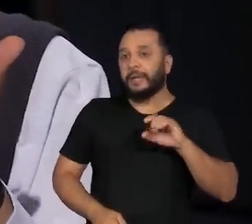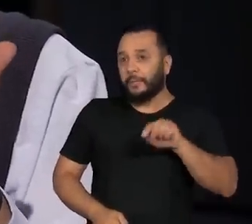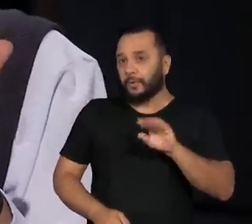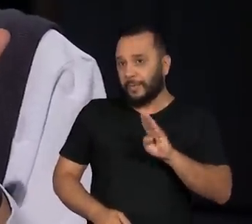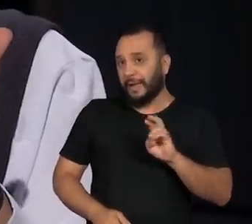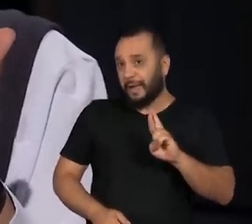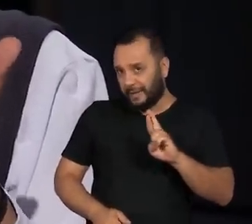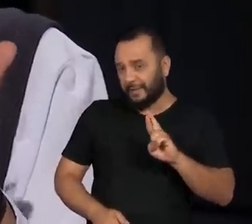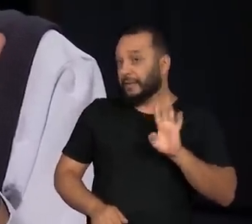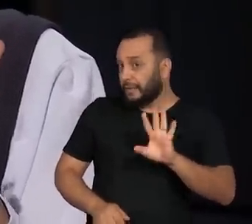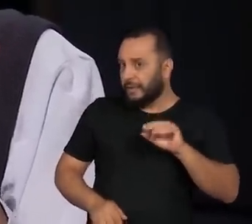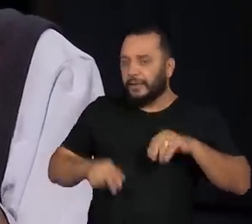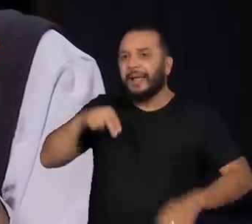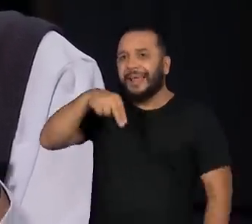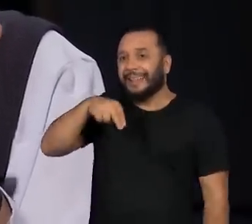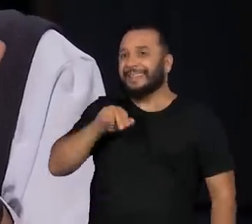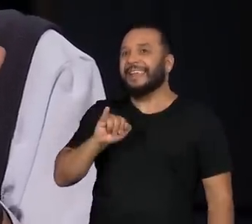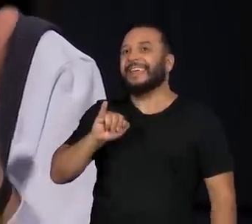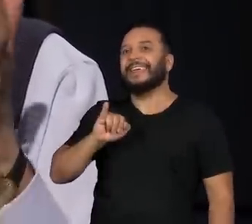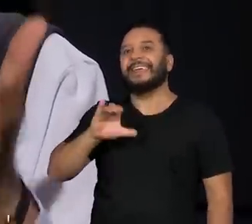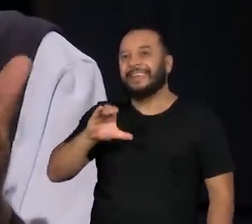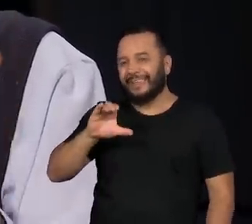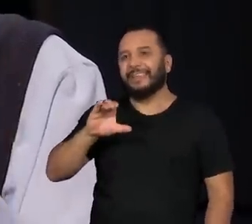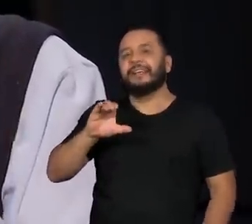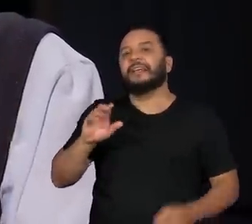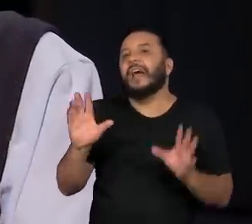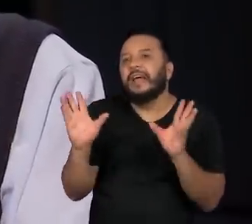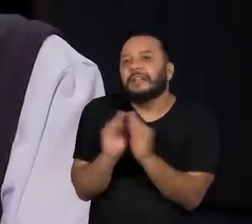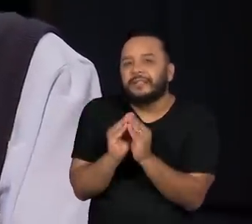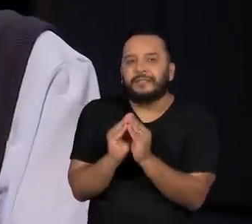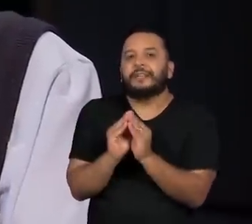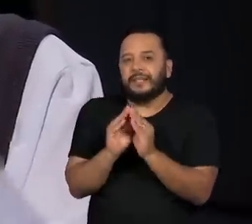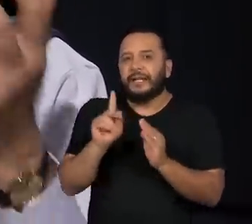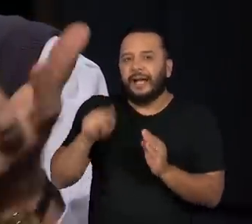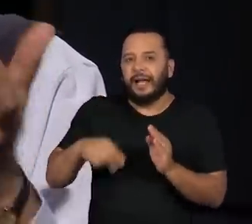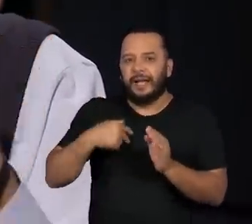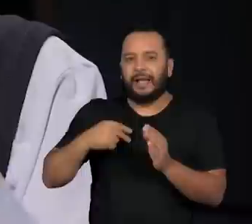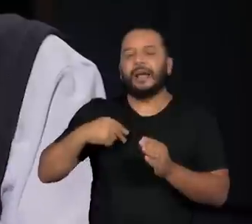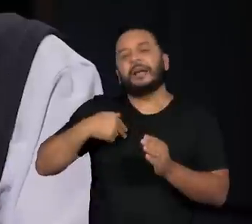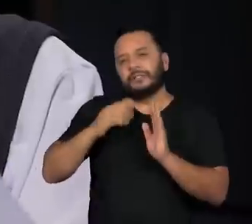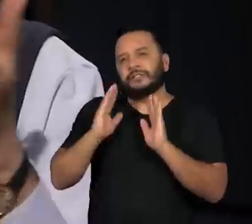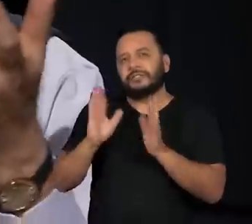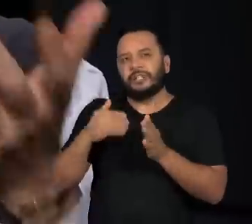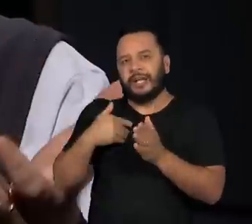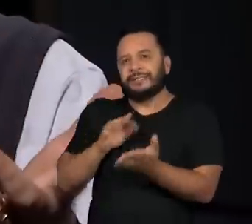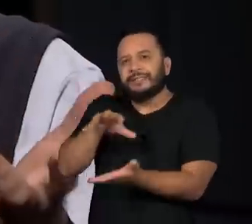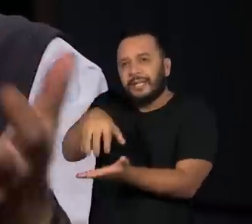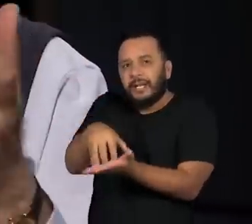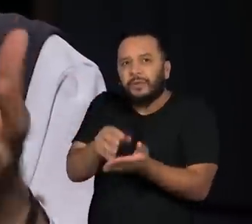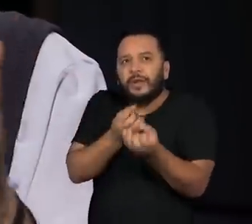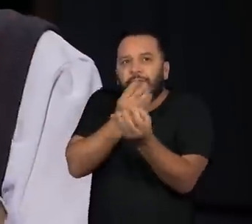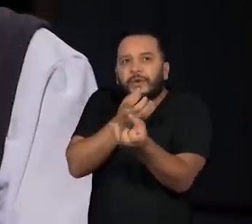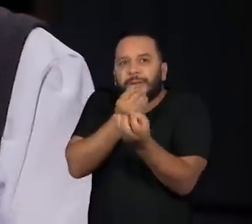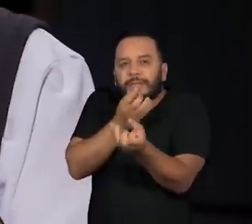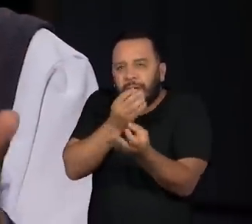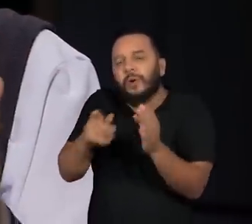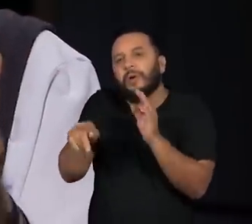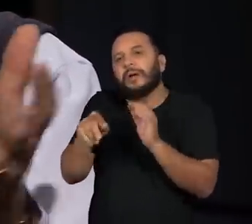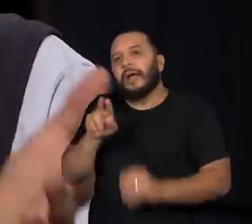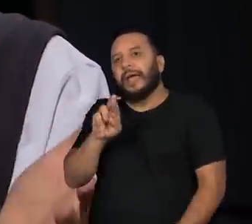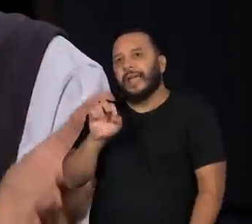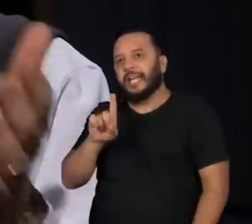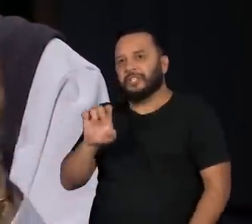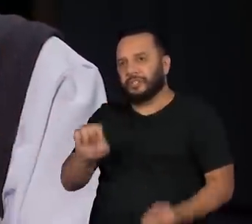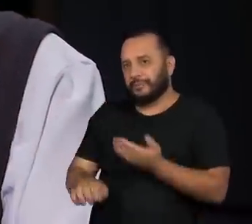começar uma sigla que internacionalmente se refere a Neto que information center centro de informação de rede no Brasil a gente